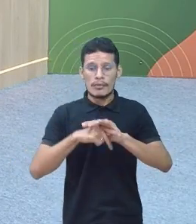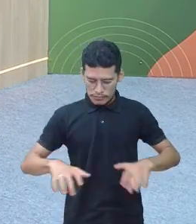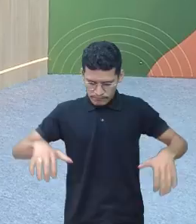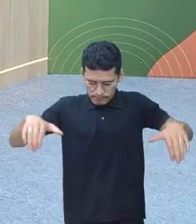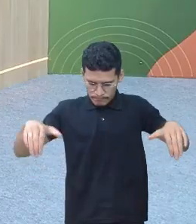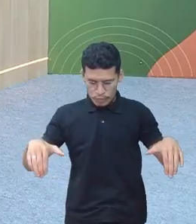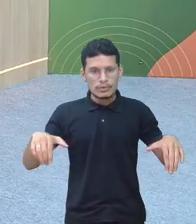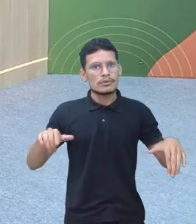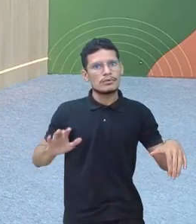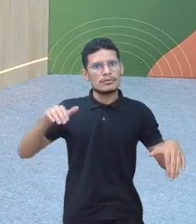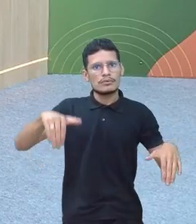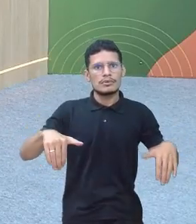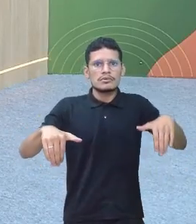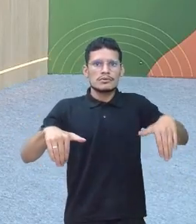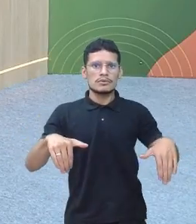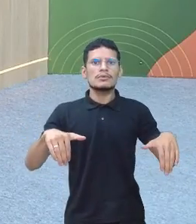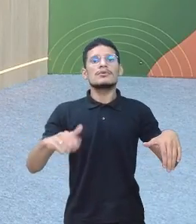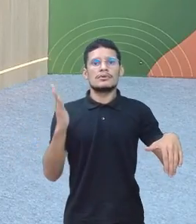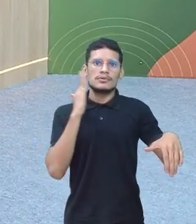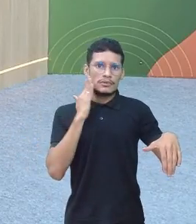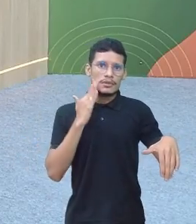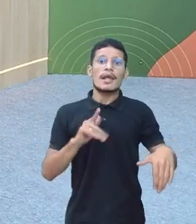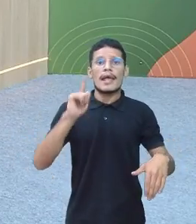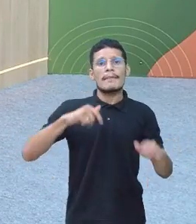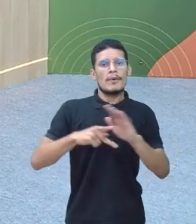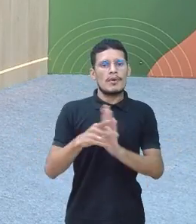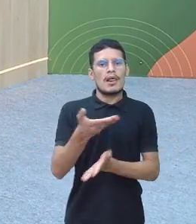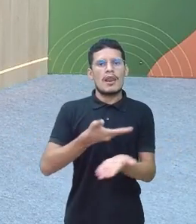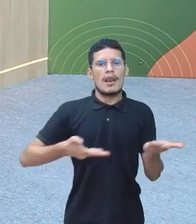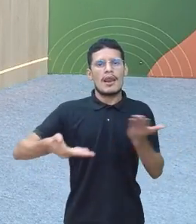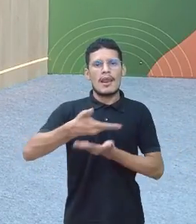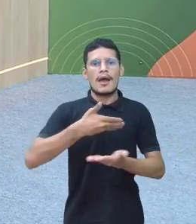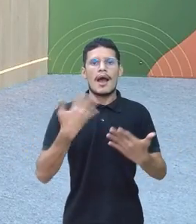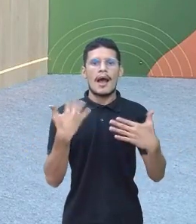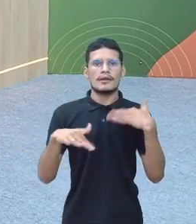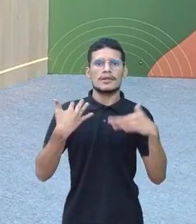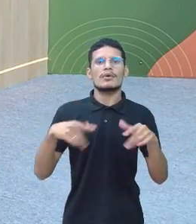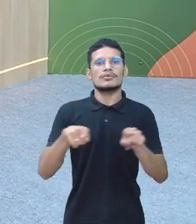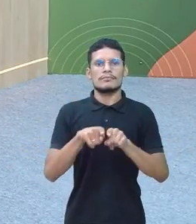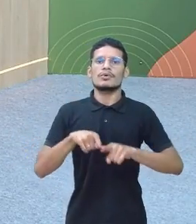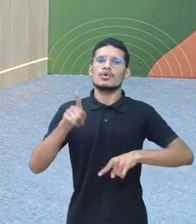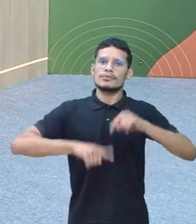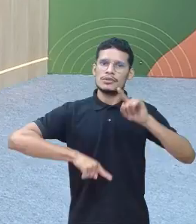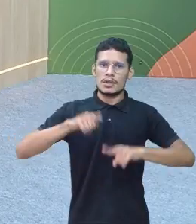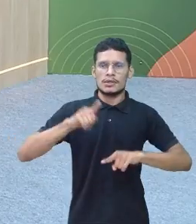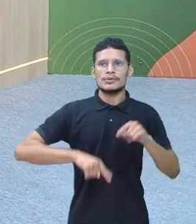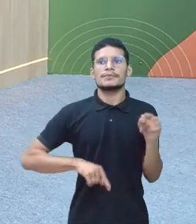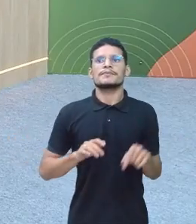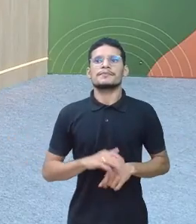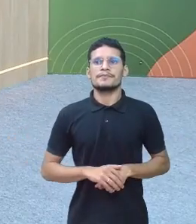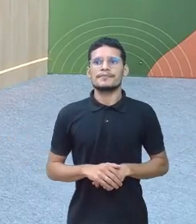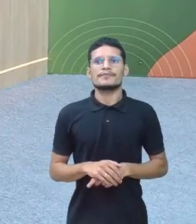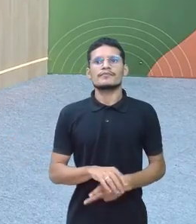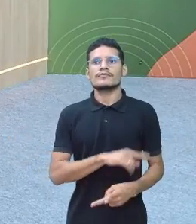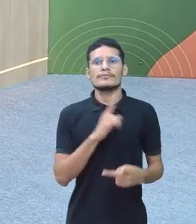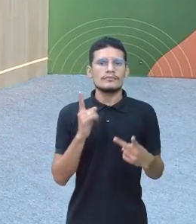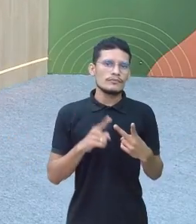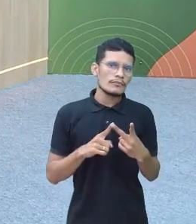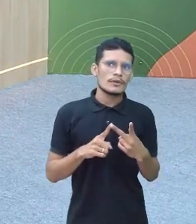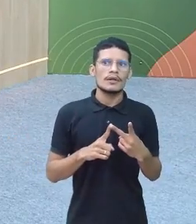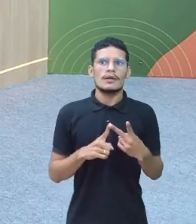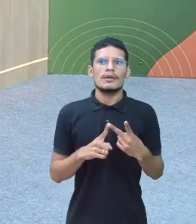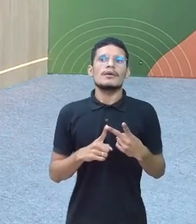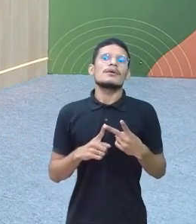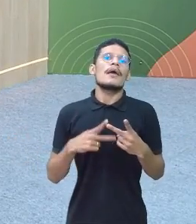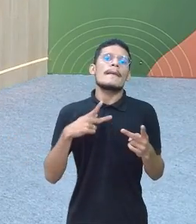no braço da cadeira. Então, é uma forma de relacionar aí a ação com o objeto em si. Então, braço da